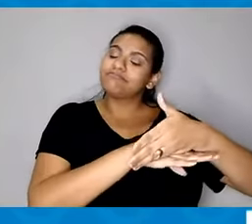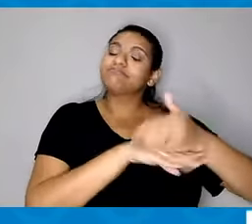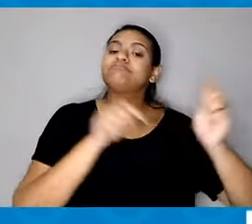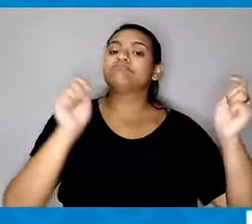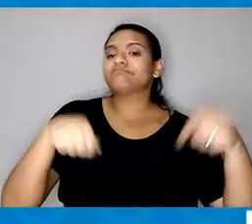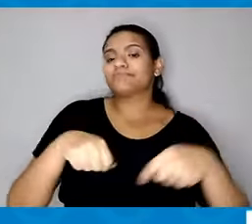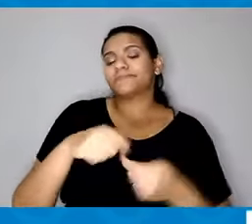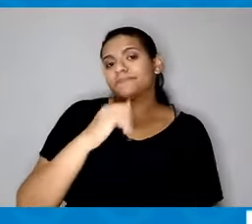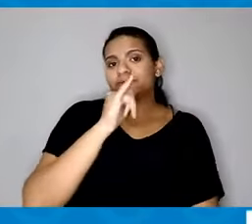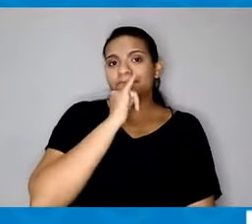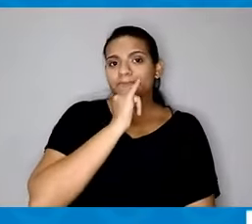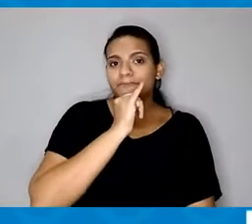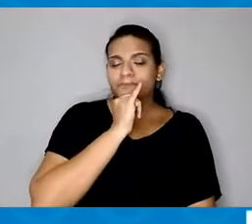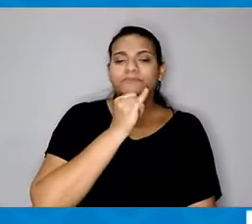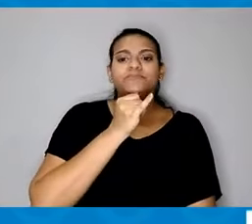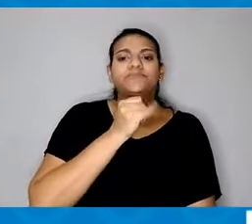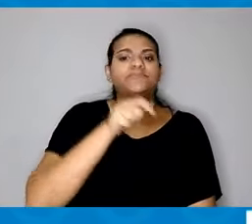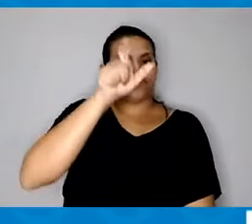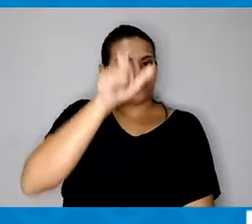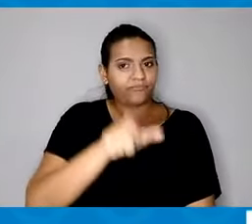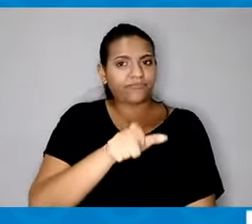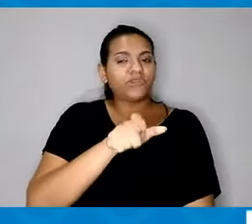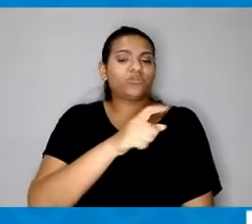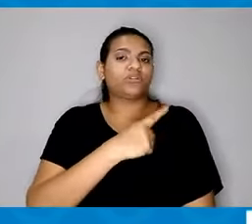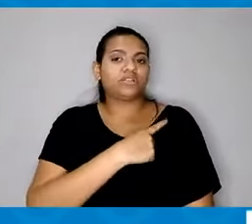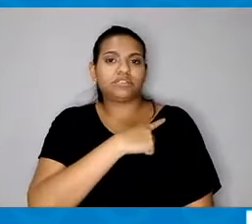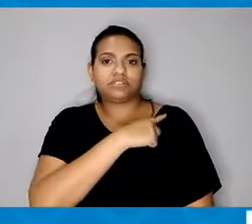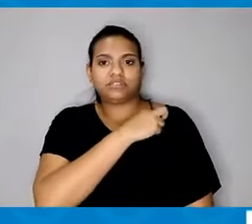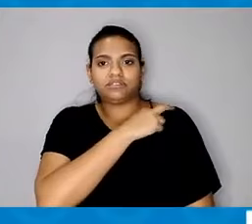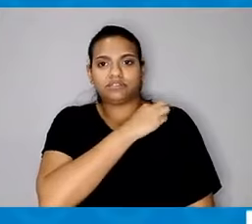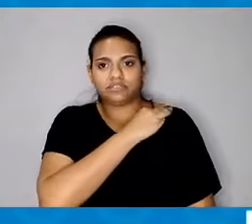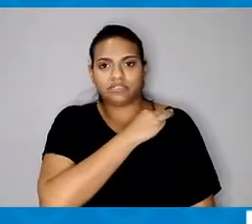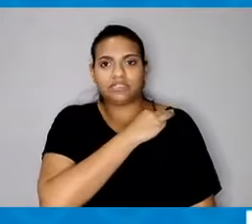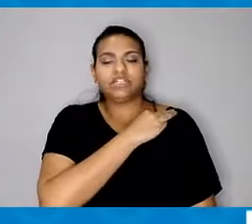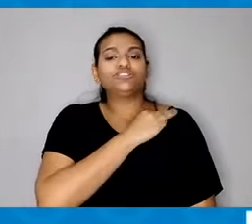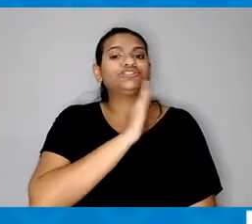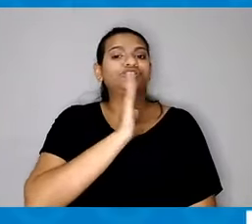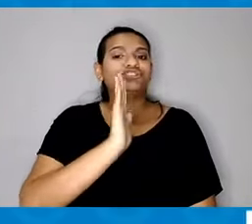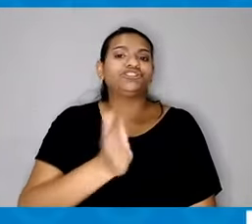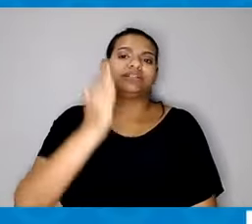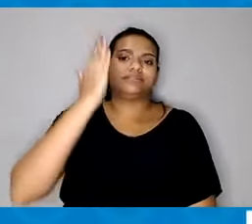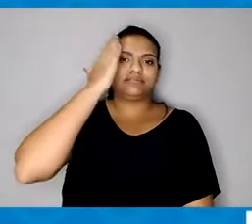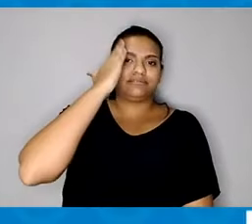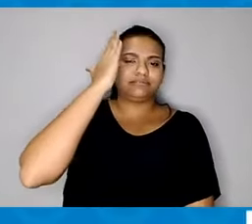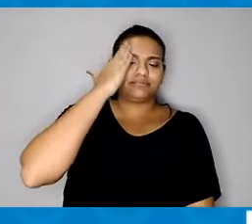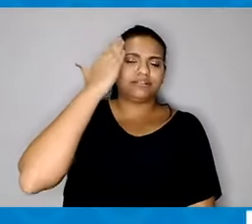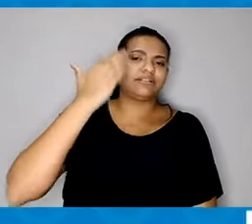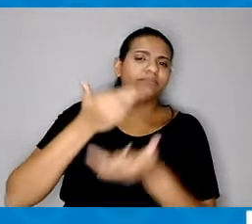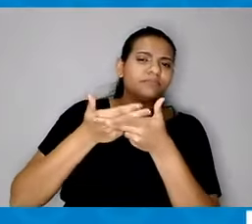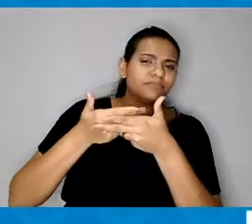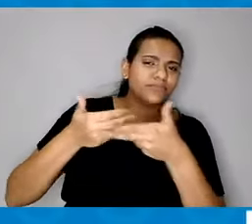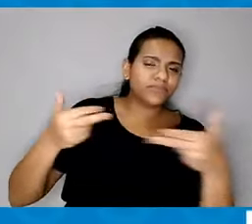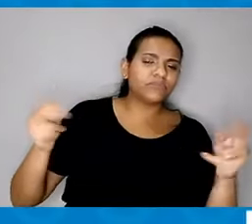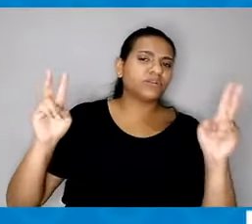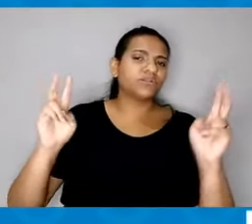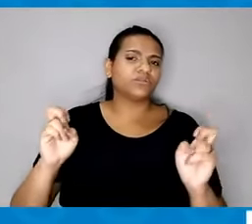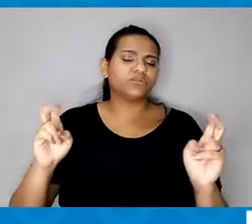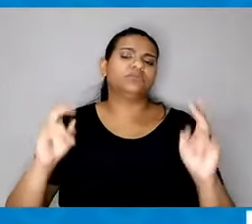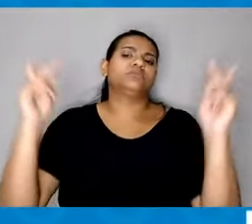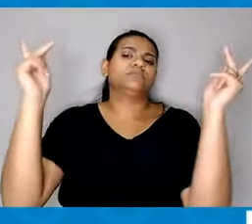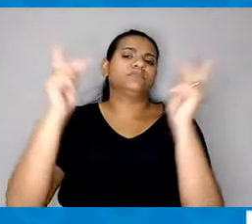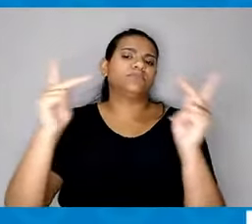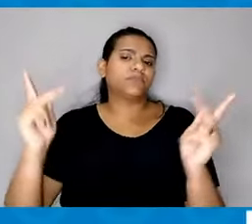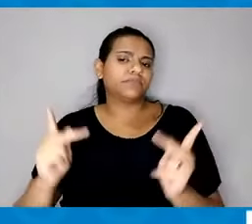exemplo, conto muitos estudantes de ensino médio, que já sabem alguma coisa de código, de programação, então,